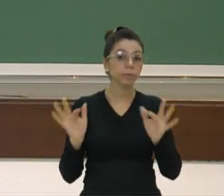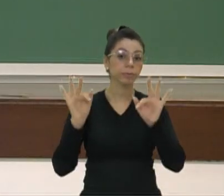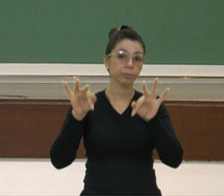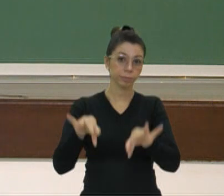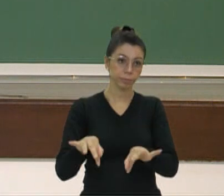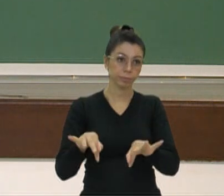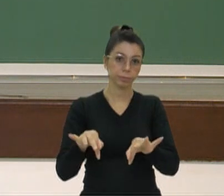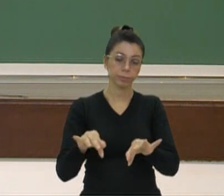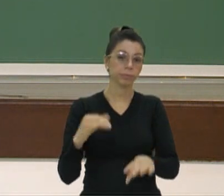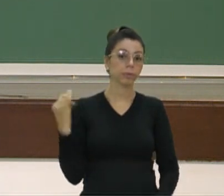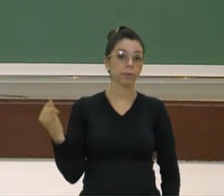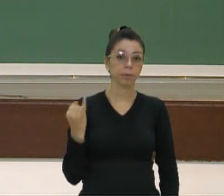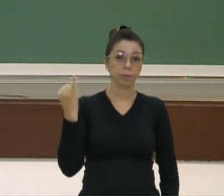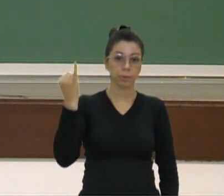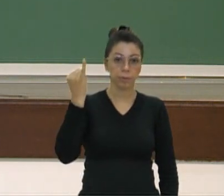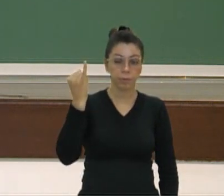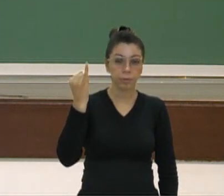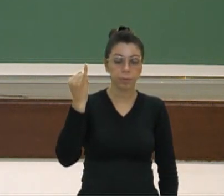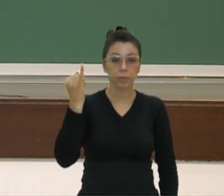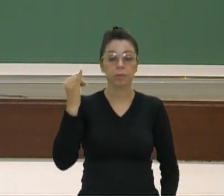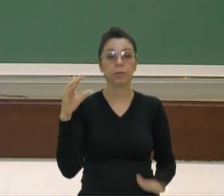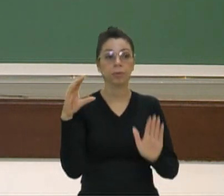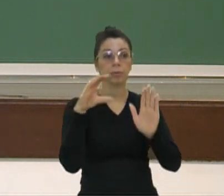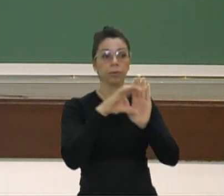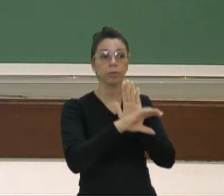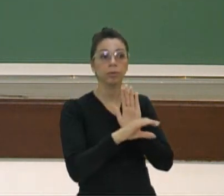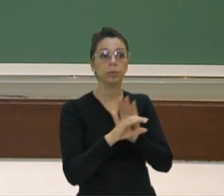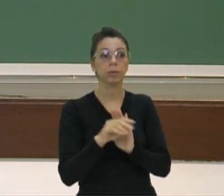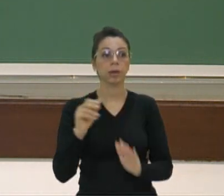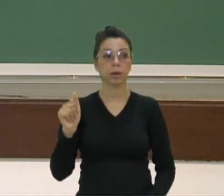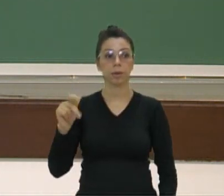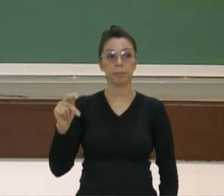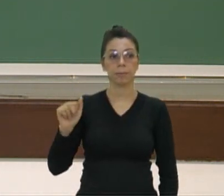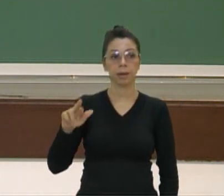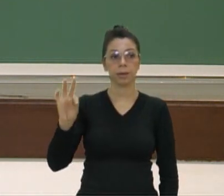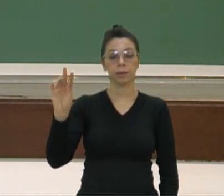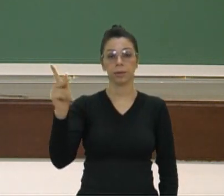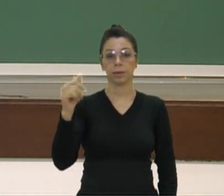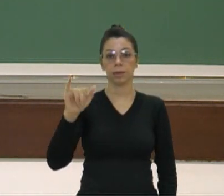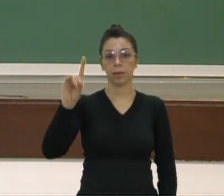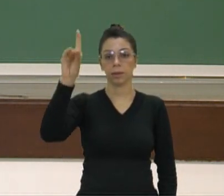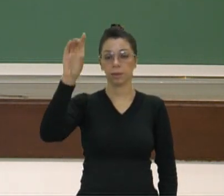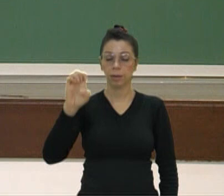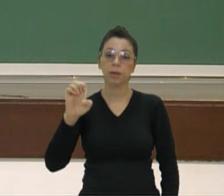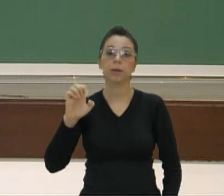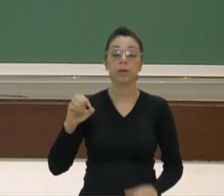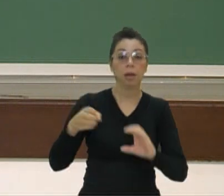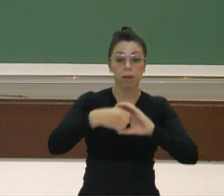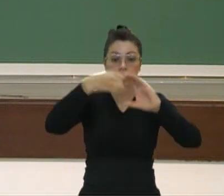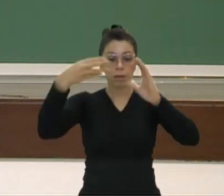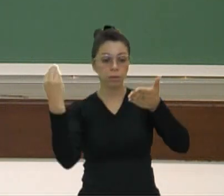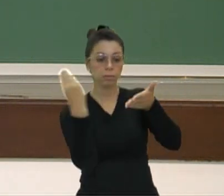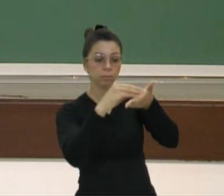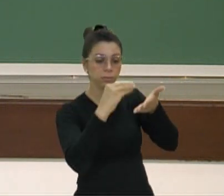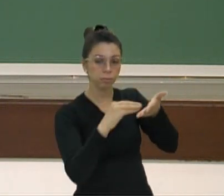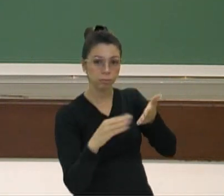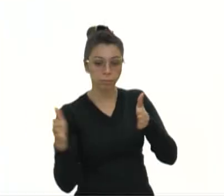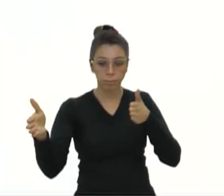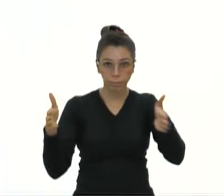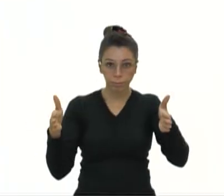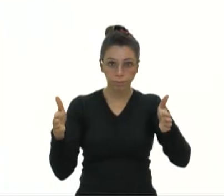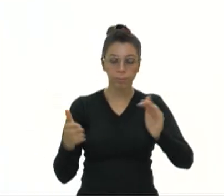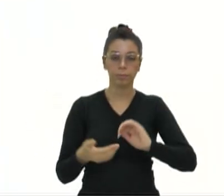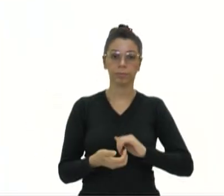finalizar, e é muito importante, vamos conceituar o Apartheid e vamos colocar algumas características desse